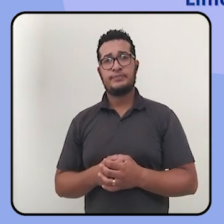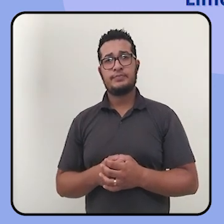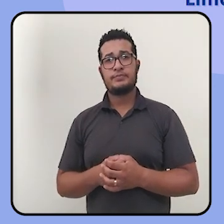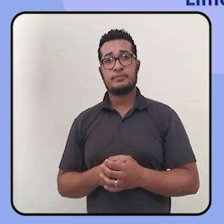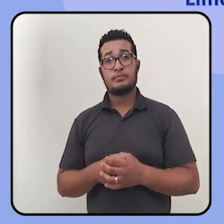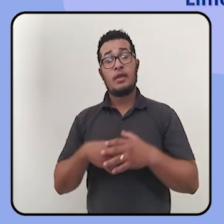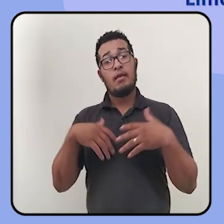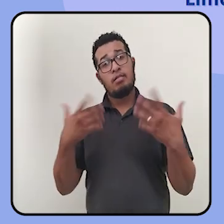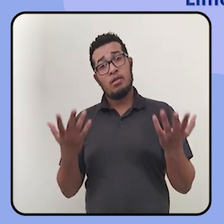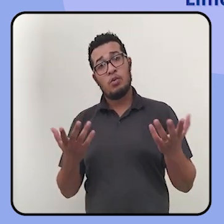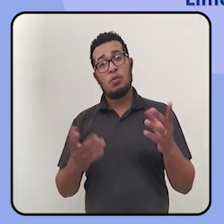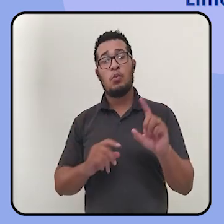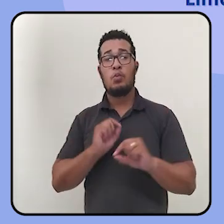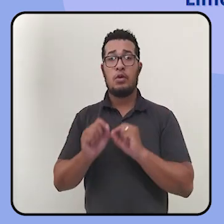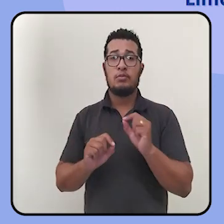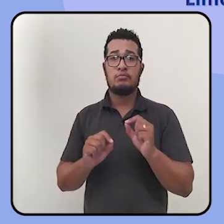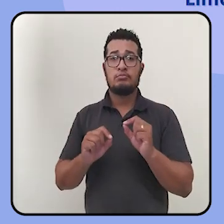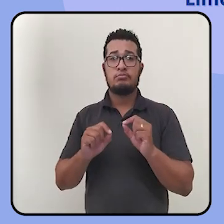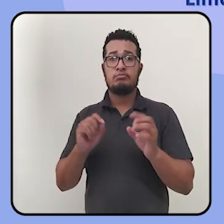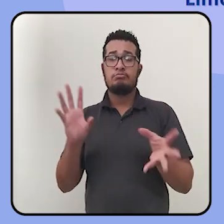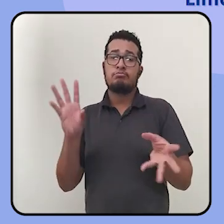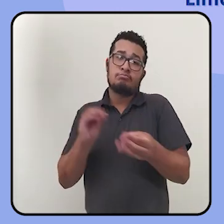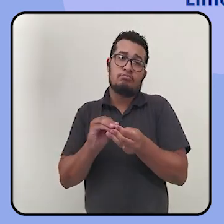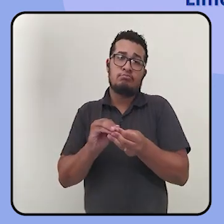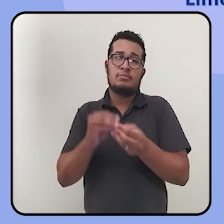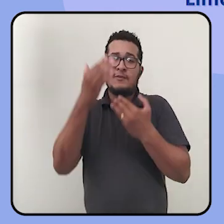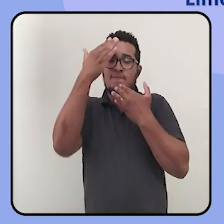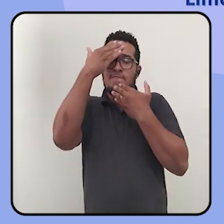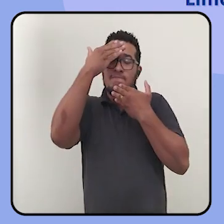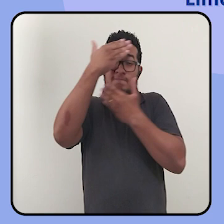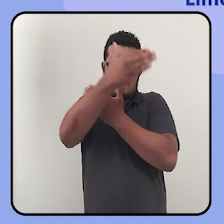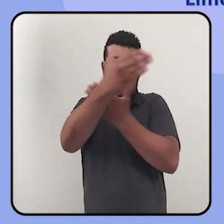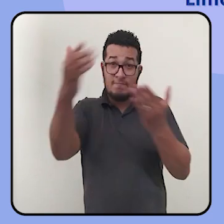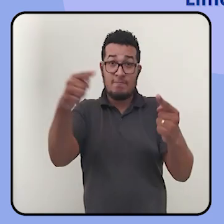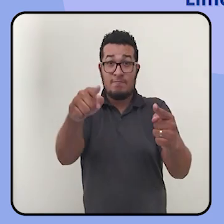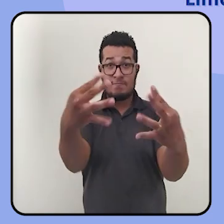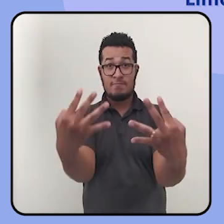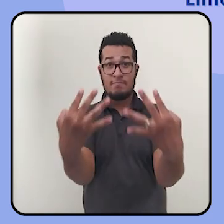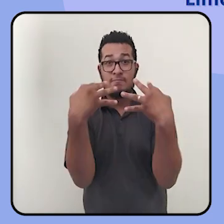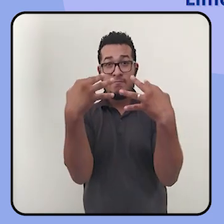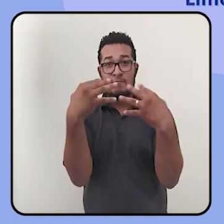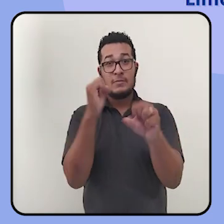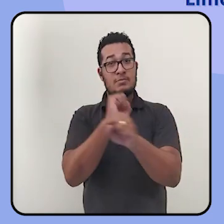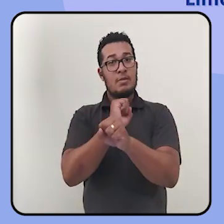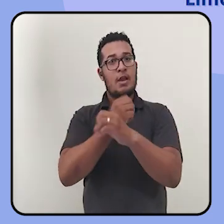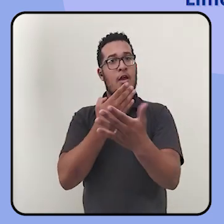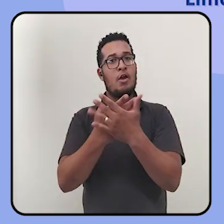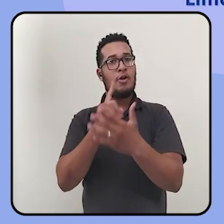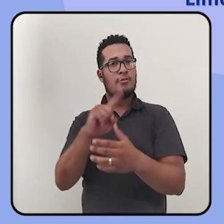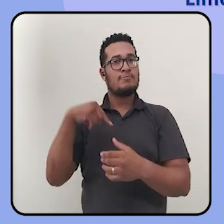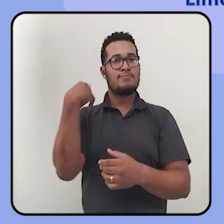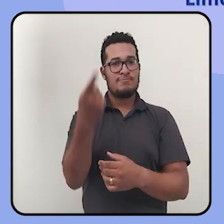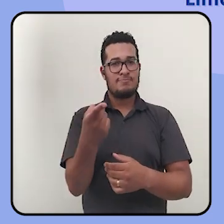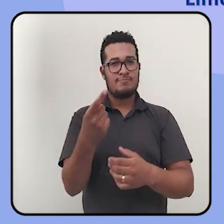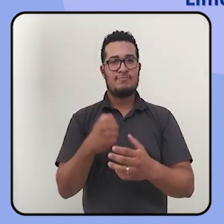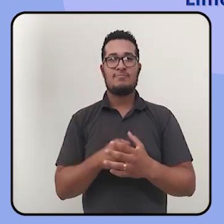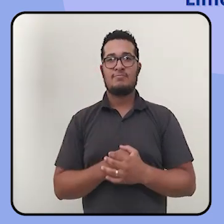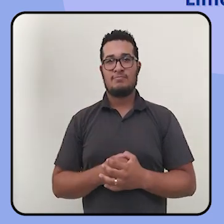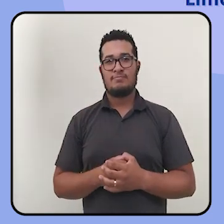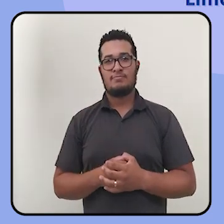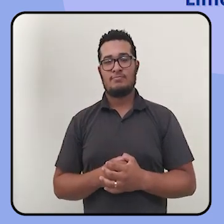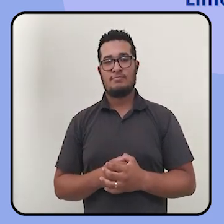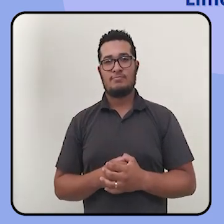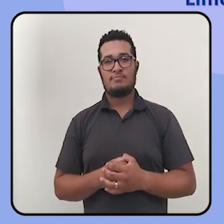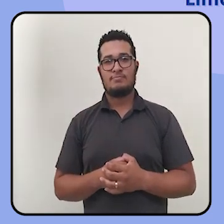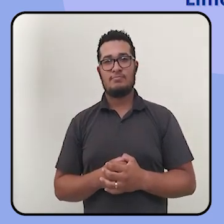sítio arqueológico. Em Guarapari existe esse sítio arqueológico, temos em Anchieta, com certeza.